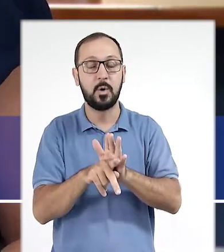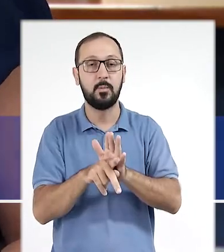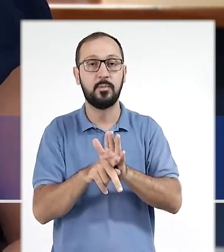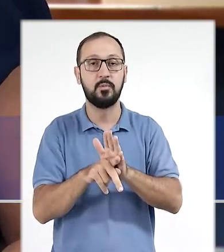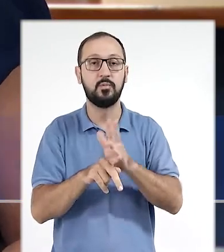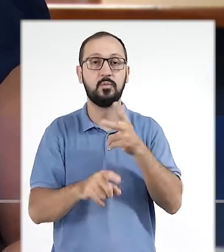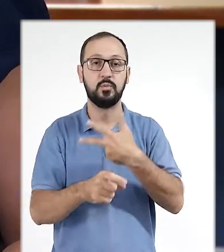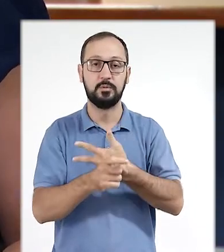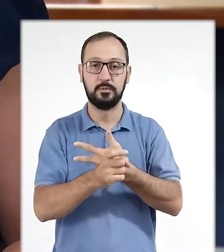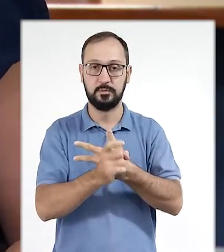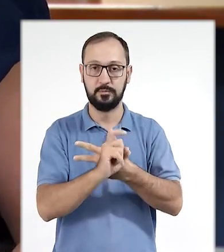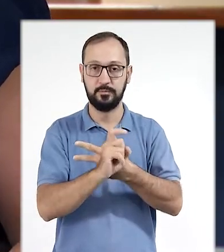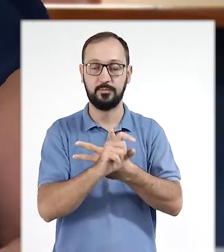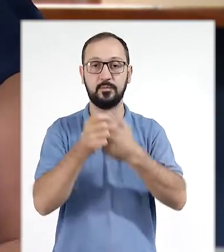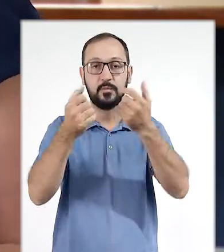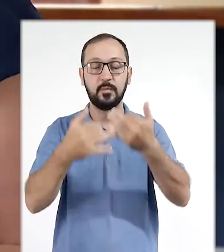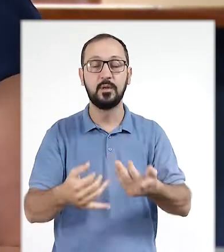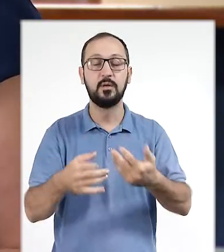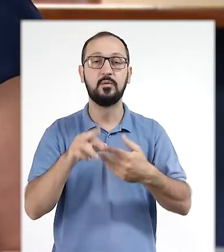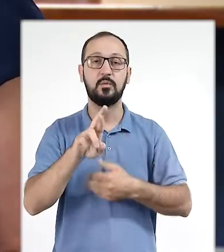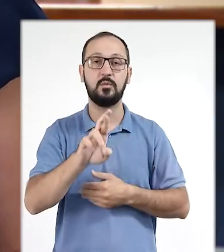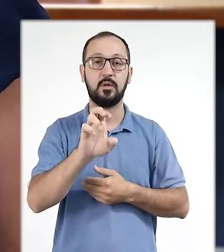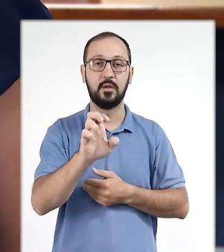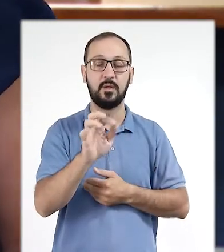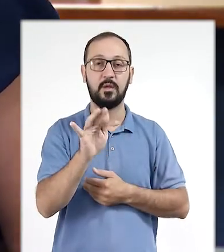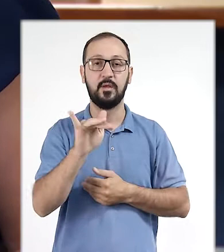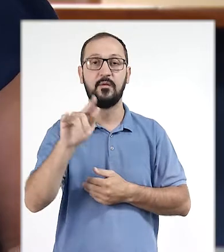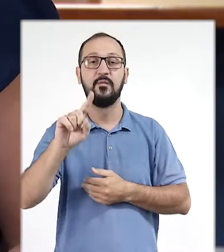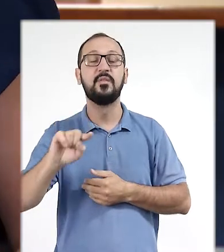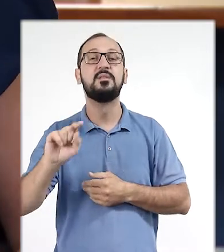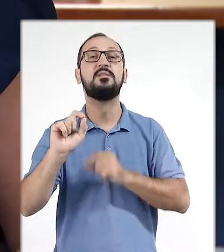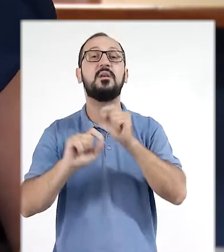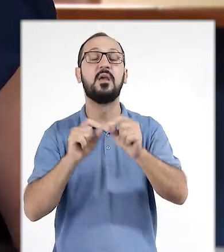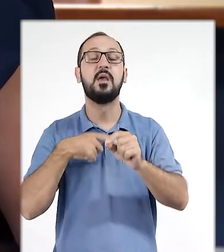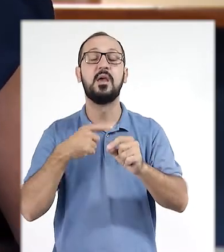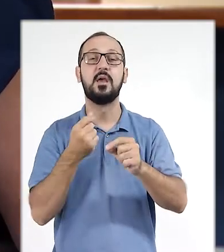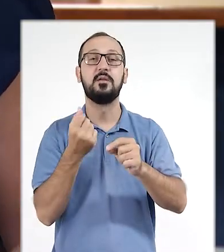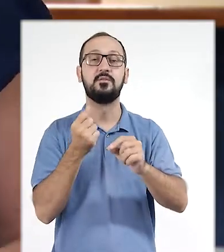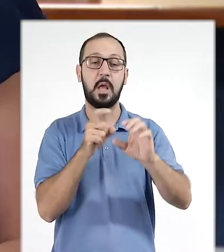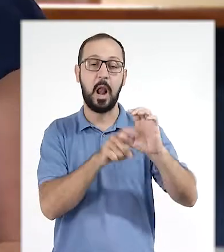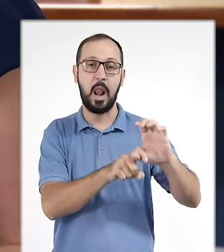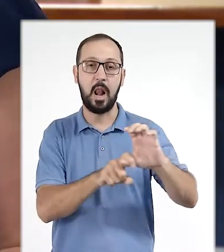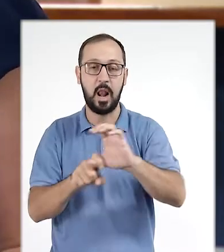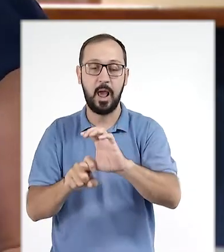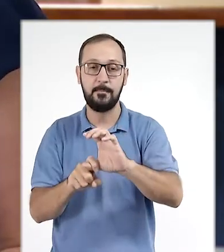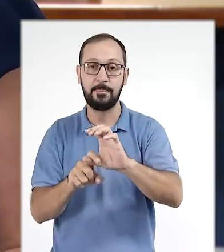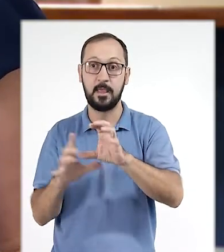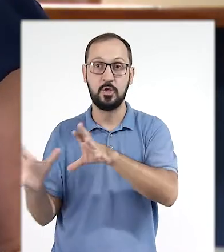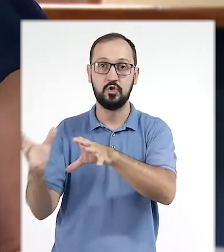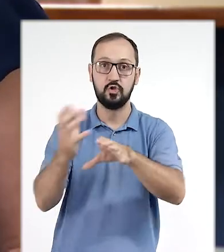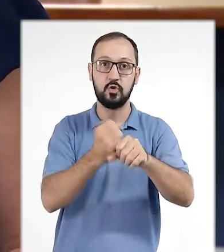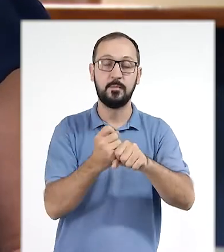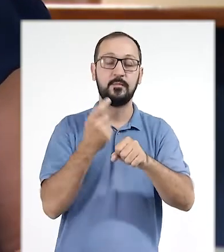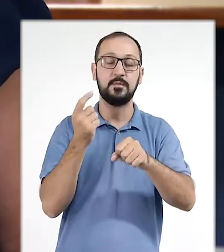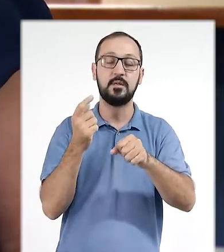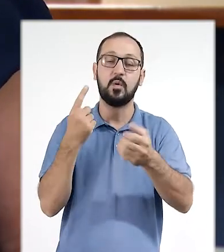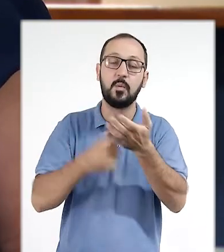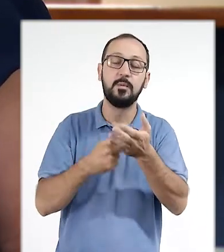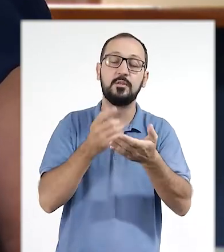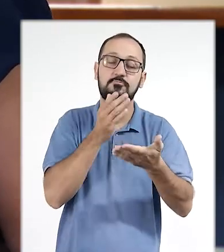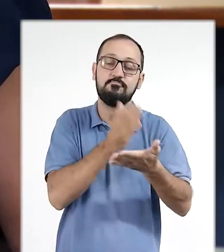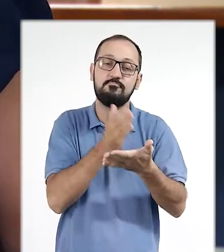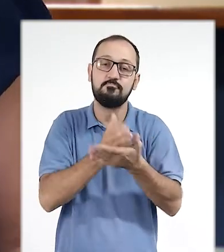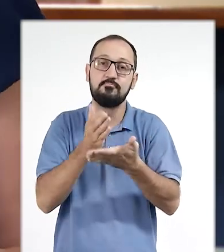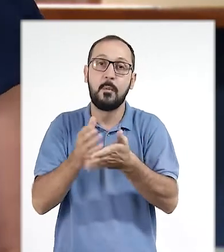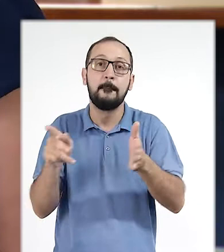Poder Executivo que trata sobre o Refis. O Refis é uma renegociação de débitos dos